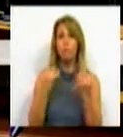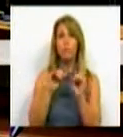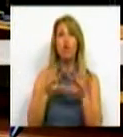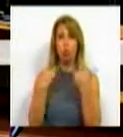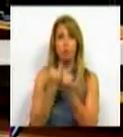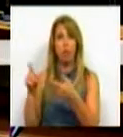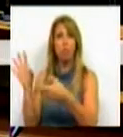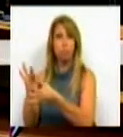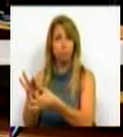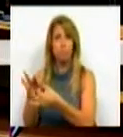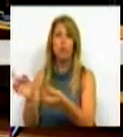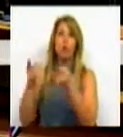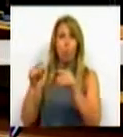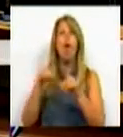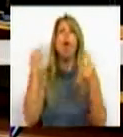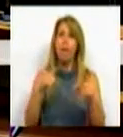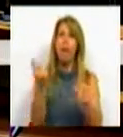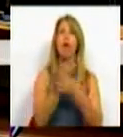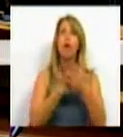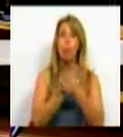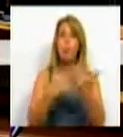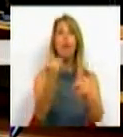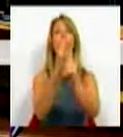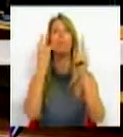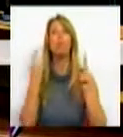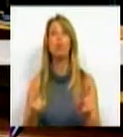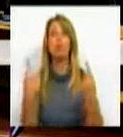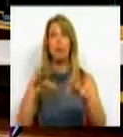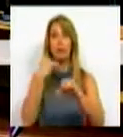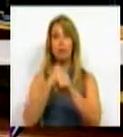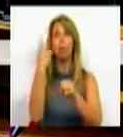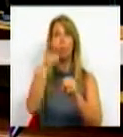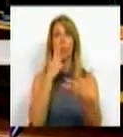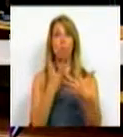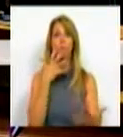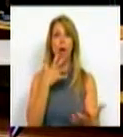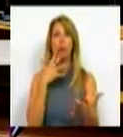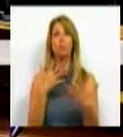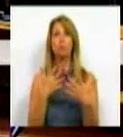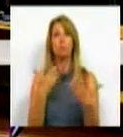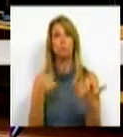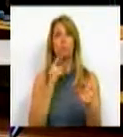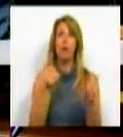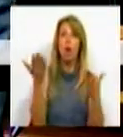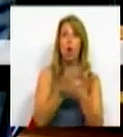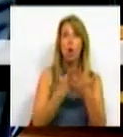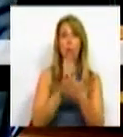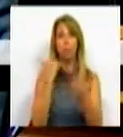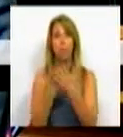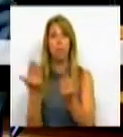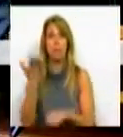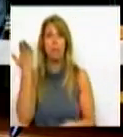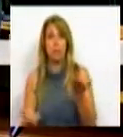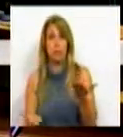económica, porque se há trabalhadores que têm um impacto maior na economia e com menor custo já agora no desequilíbrio externo, são